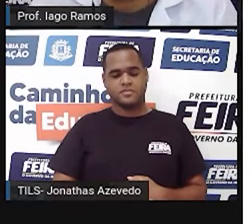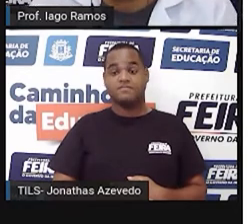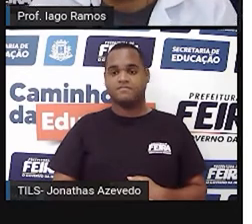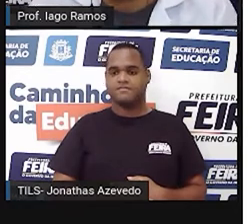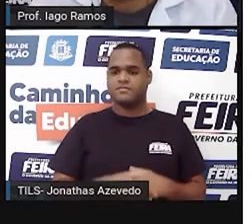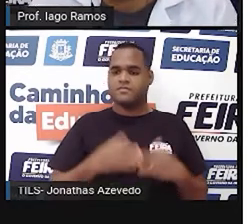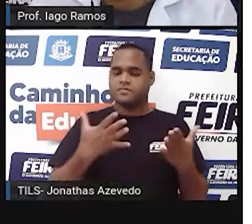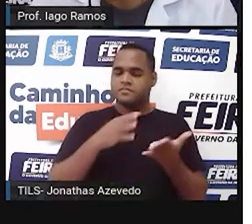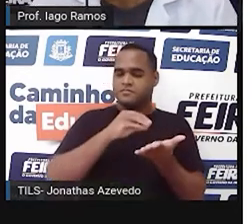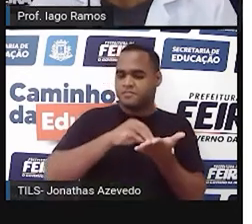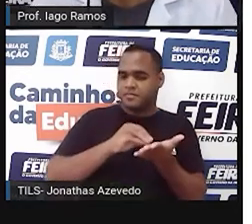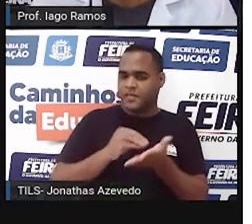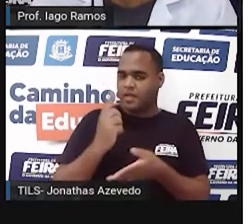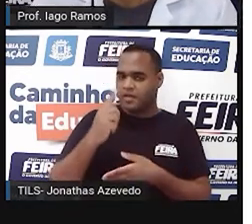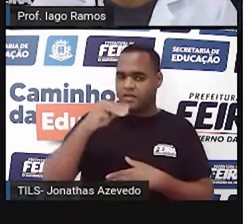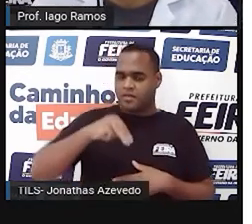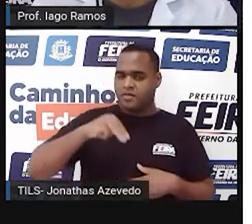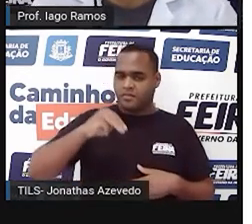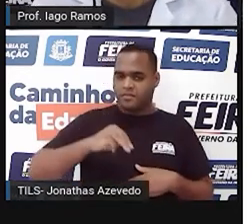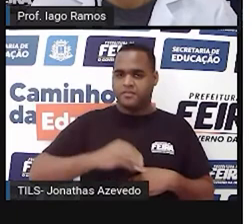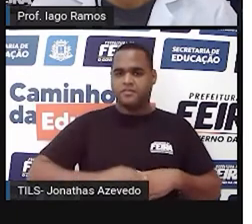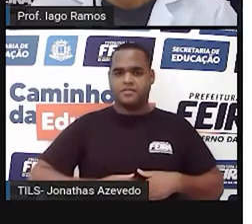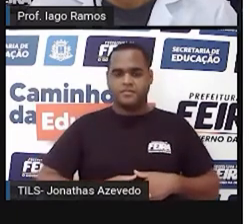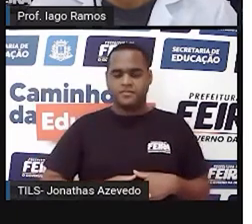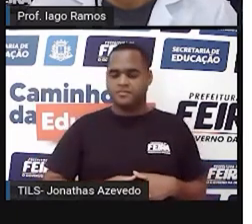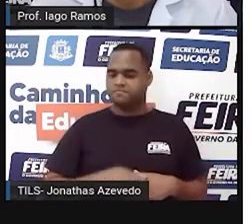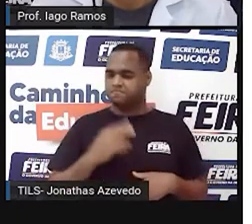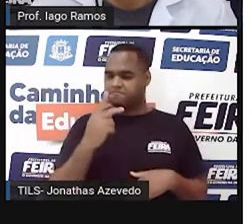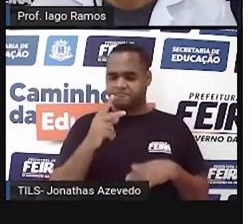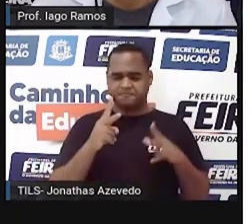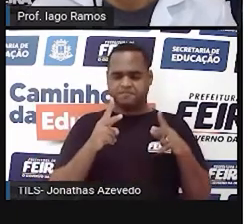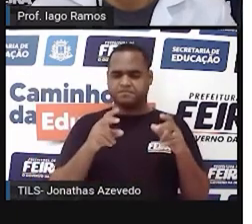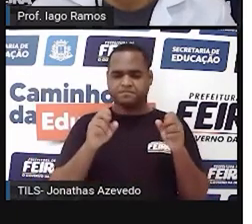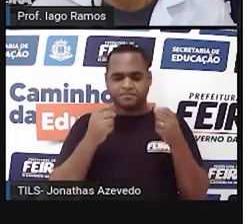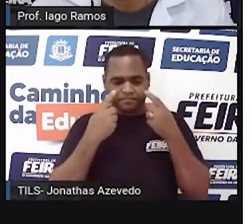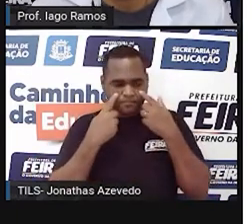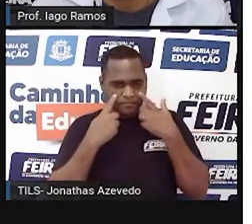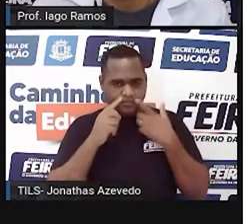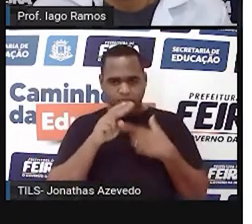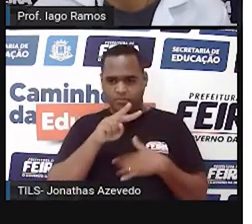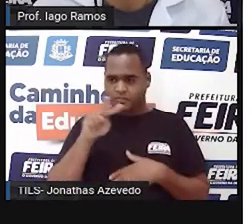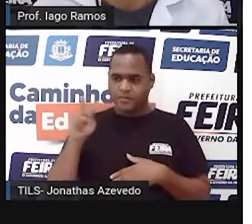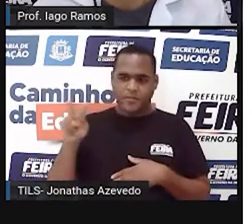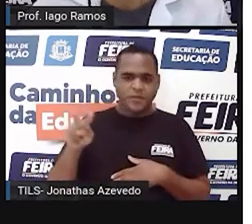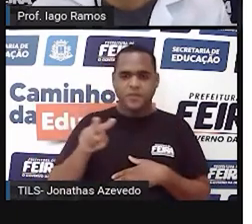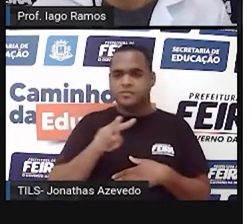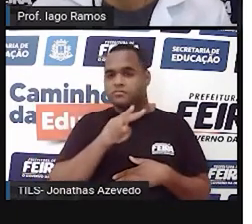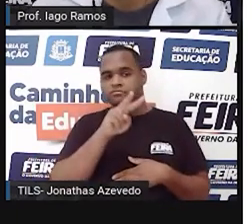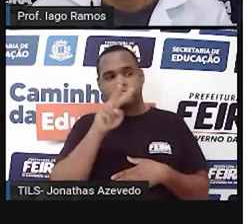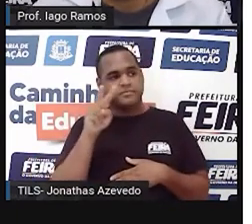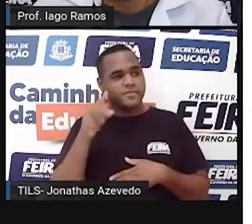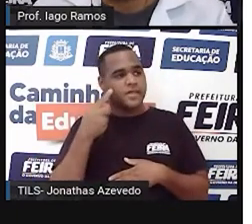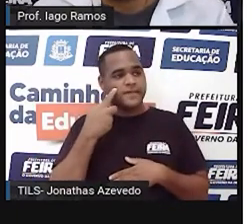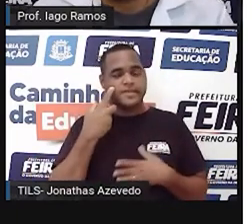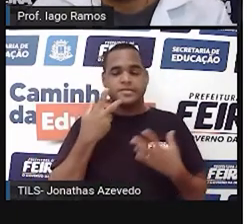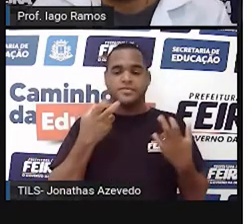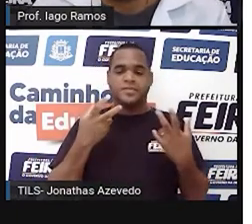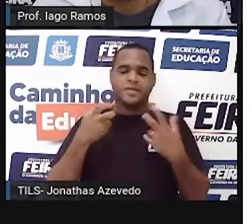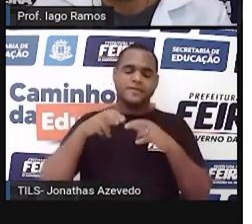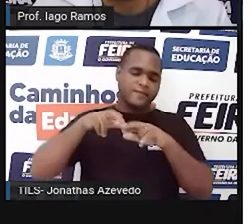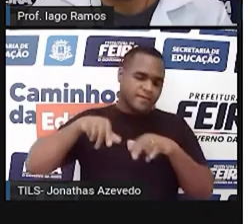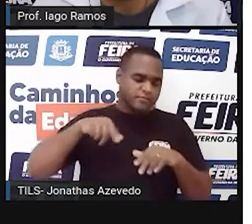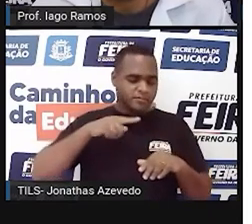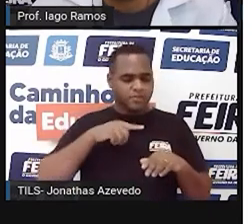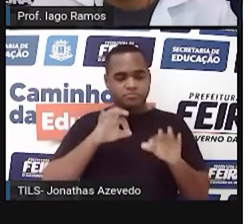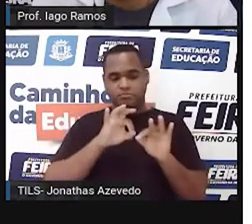Agora faltando apenas 1 minuto para você continuar olhando aí à sua volta e perceber essas coisas que